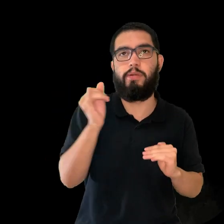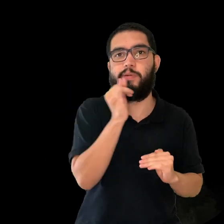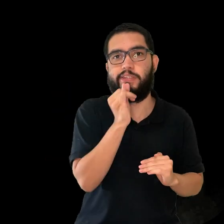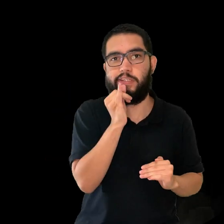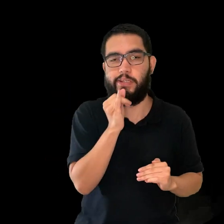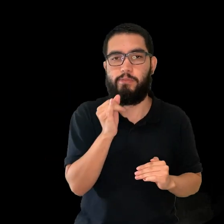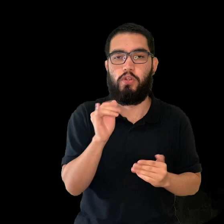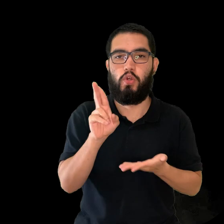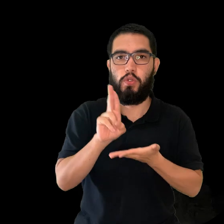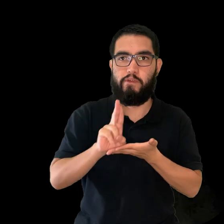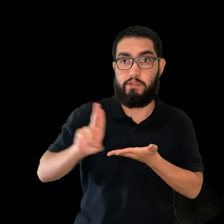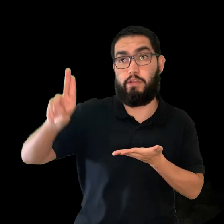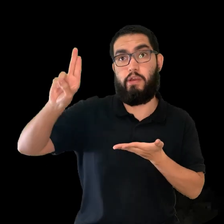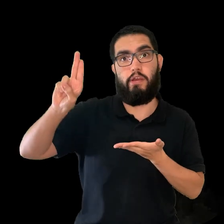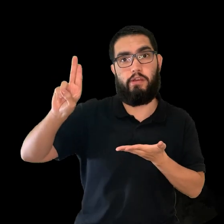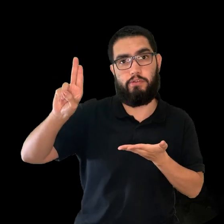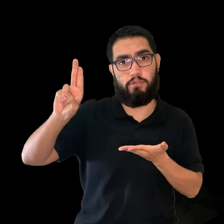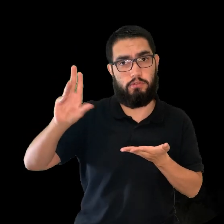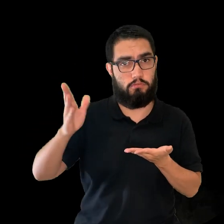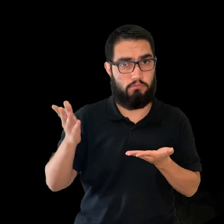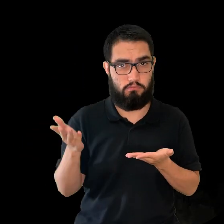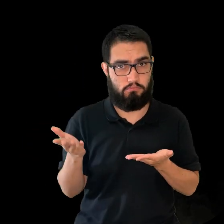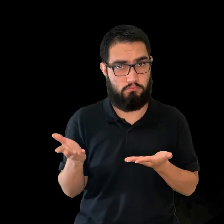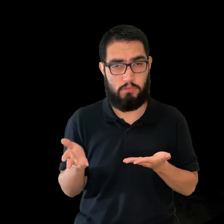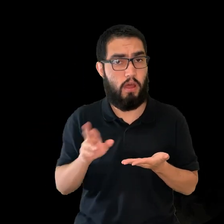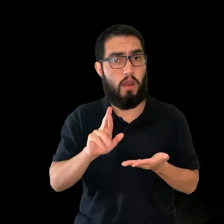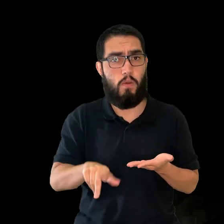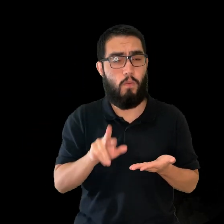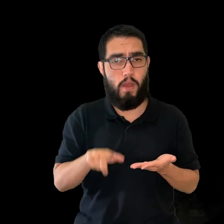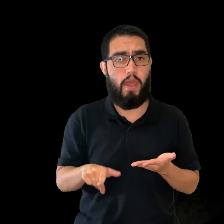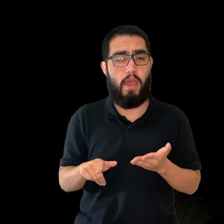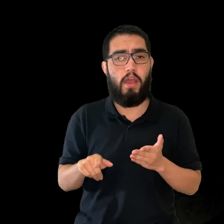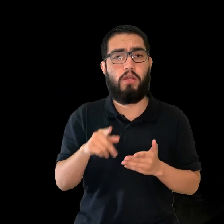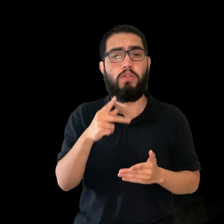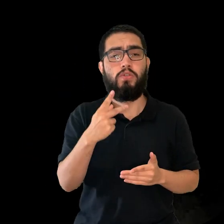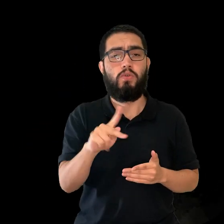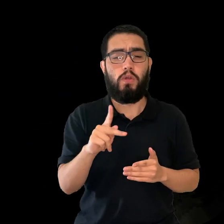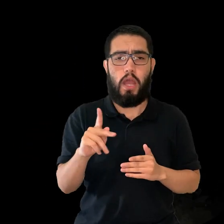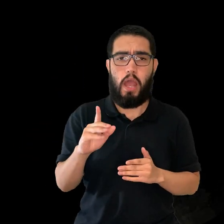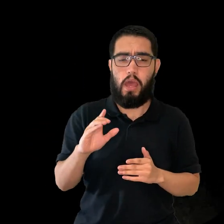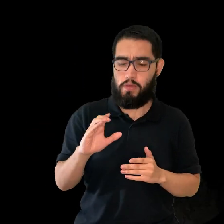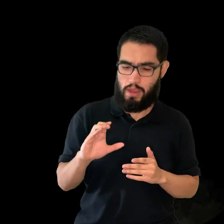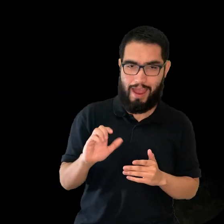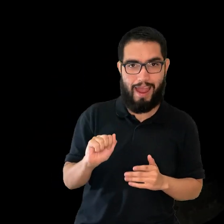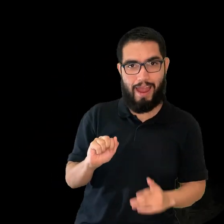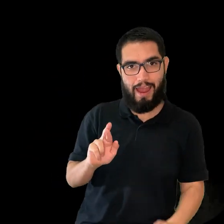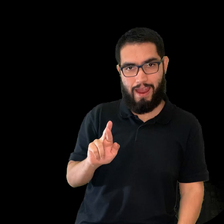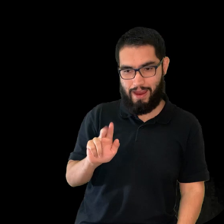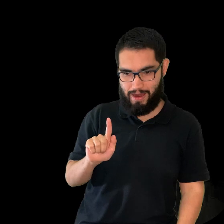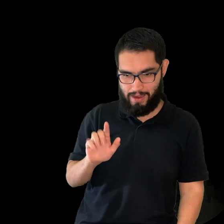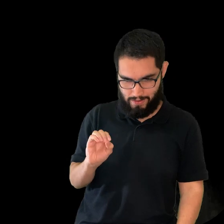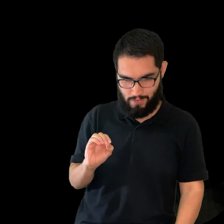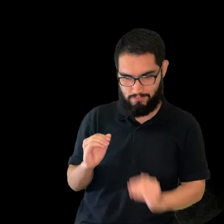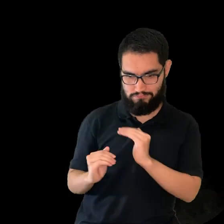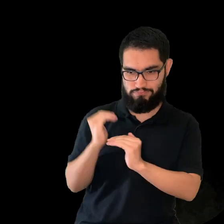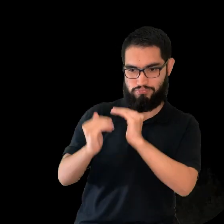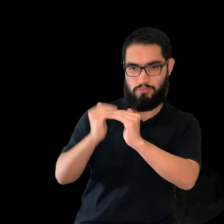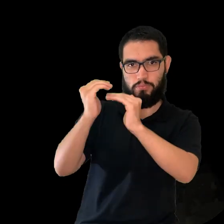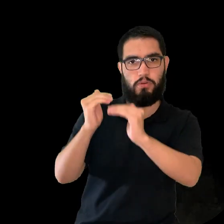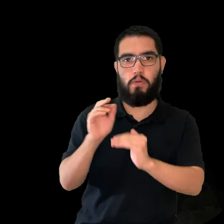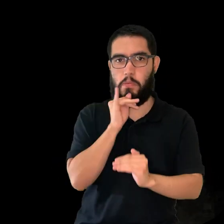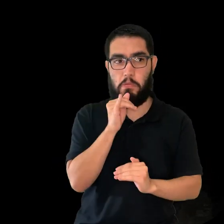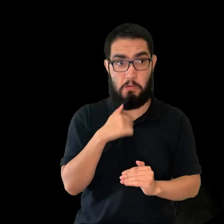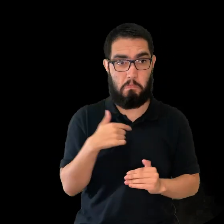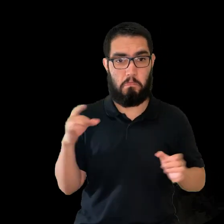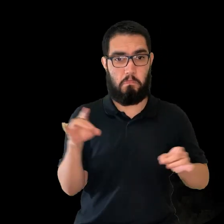lugar, como uma universidade, por exemplo. Não são os cargos em si, ou algumas esferas em si, que vão te